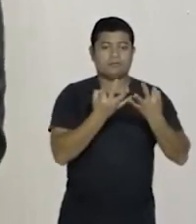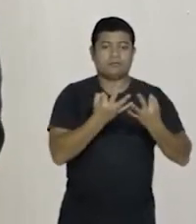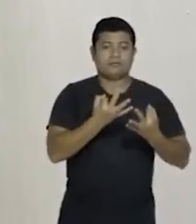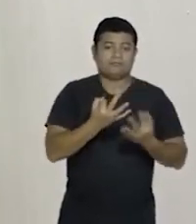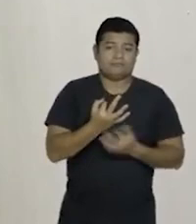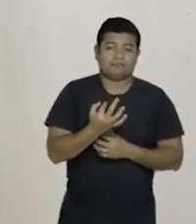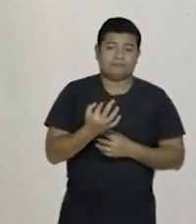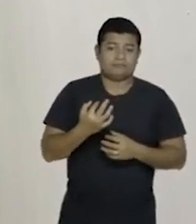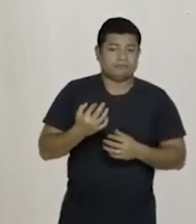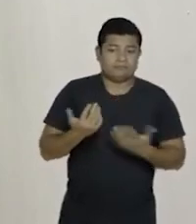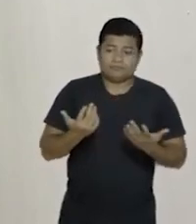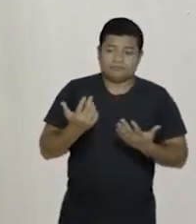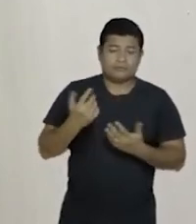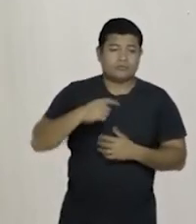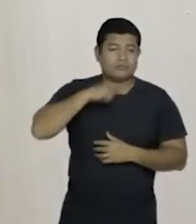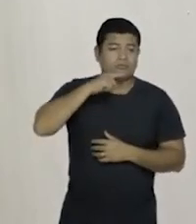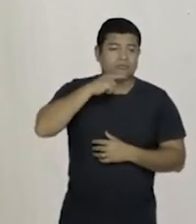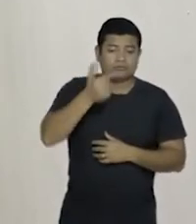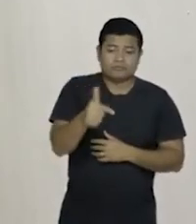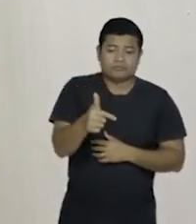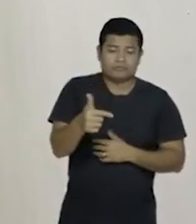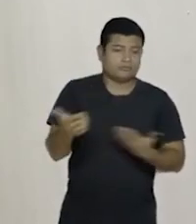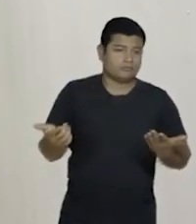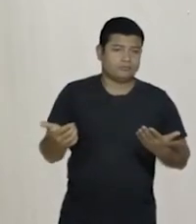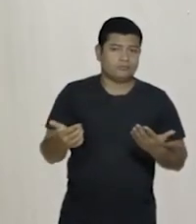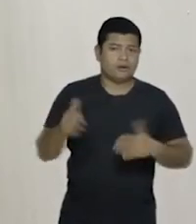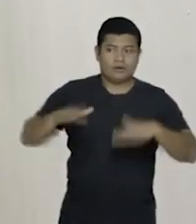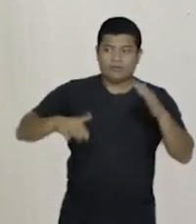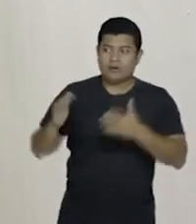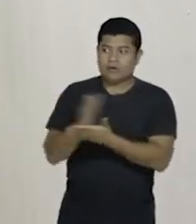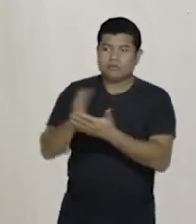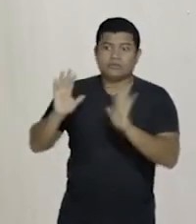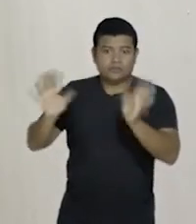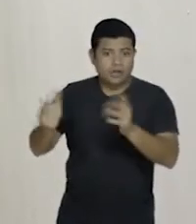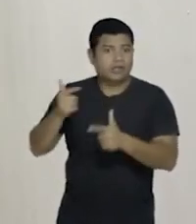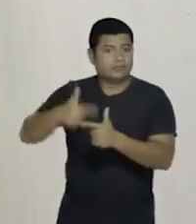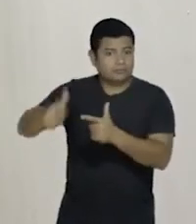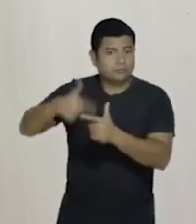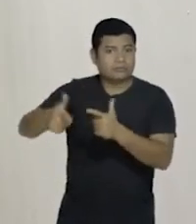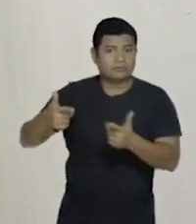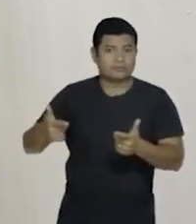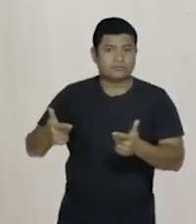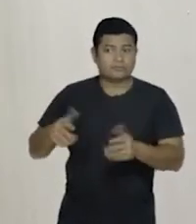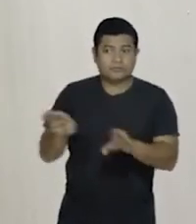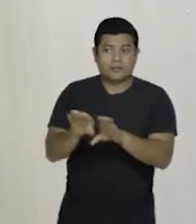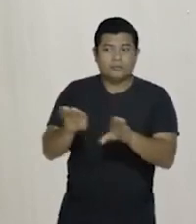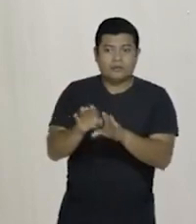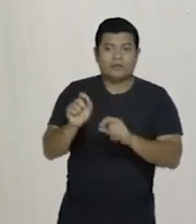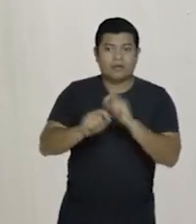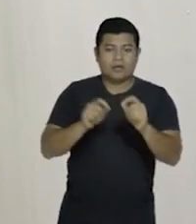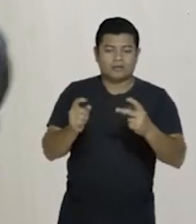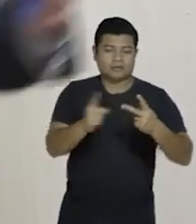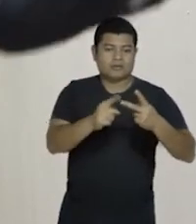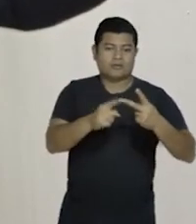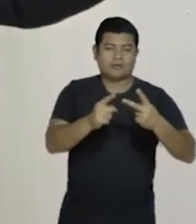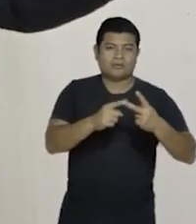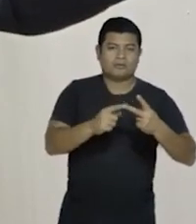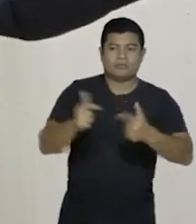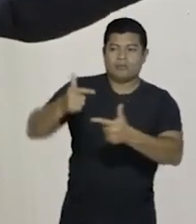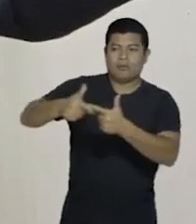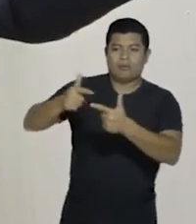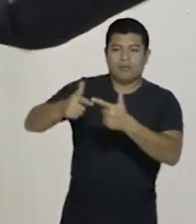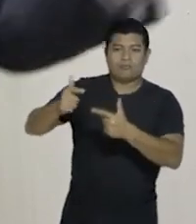dificuldade de manter um relacionamento vai tirar saúde mental desses caras que já temos aí